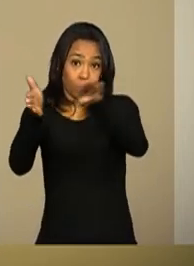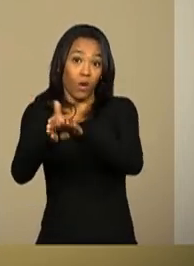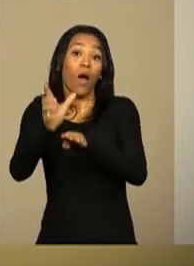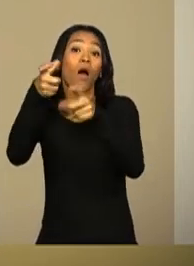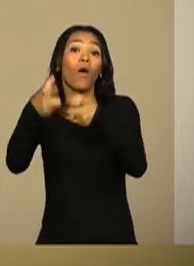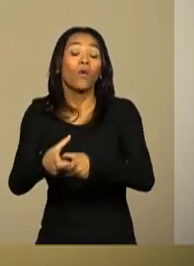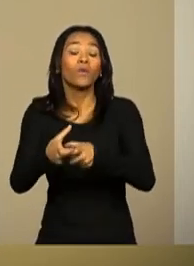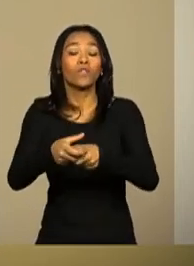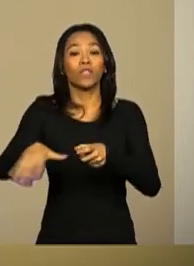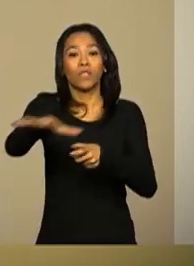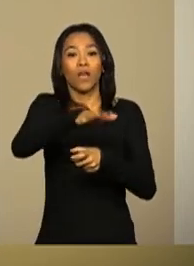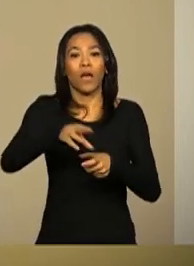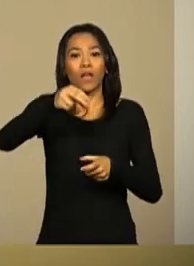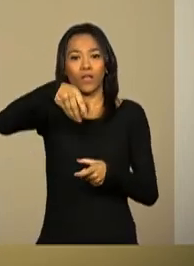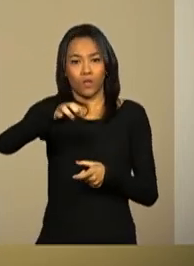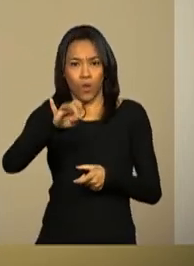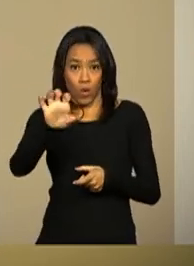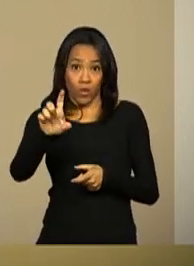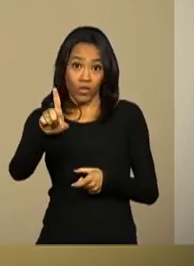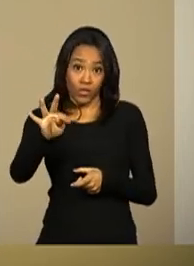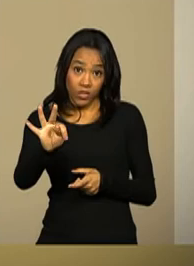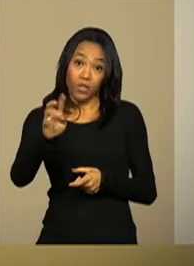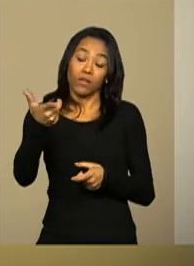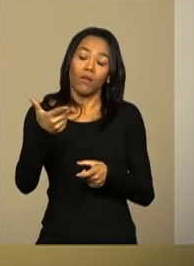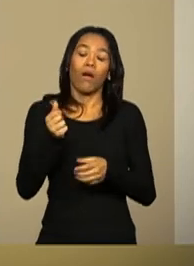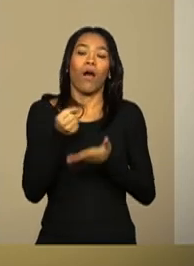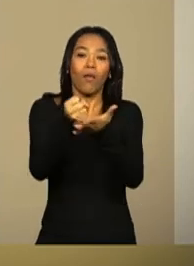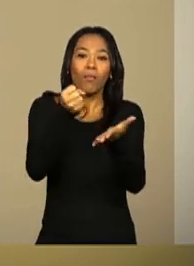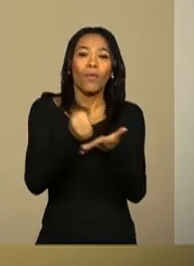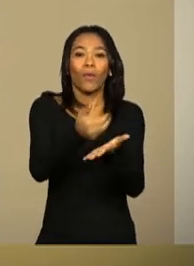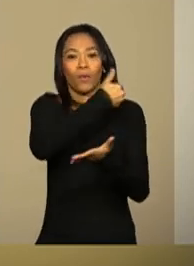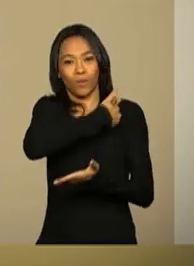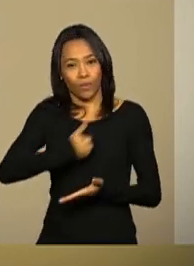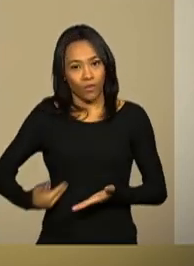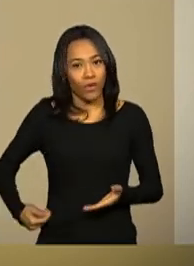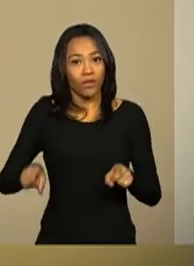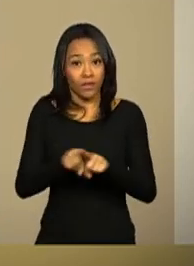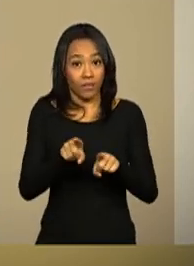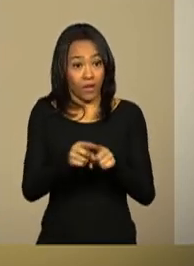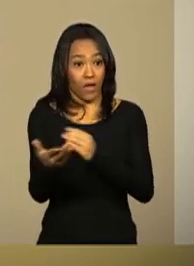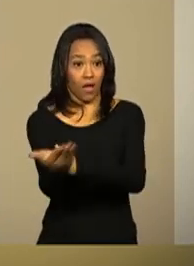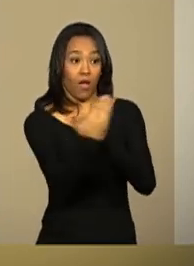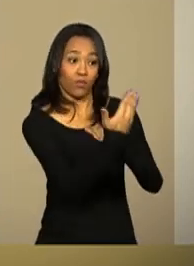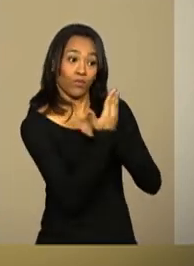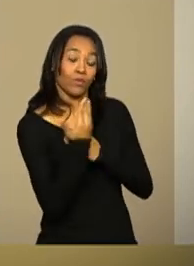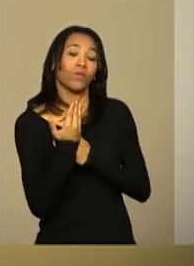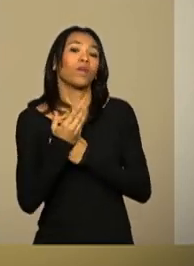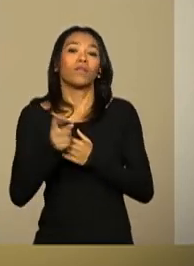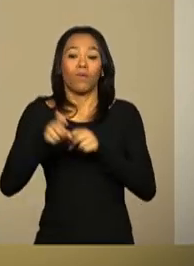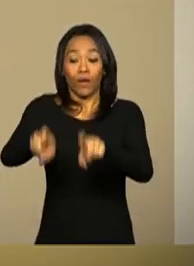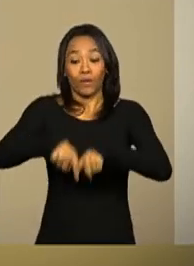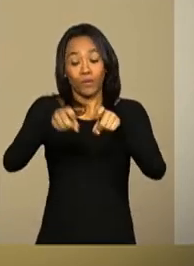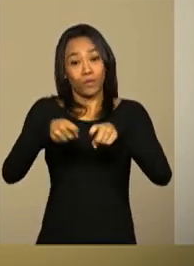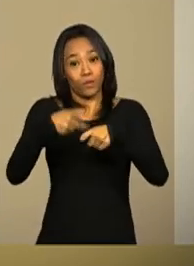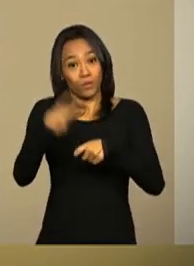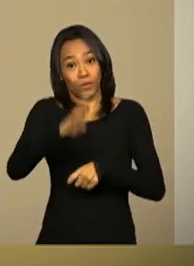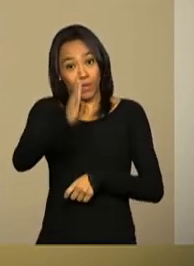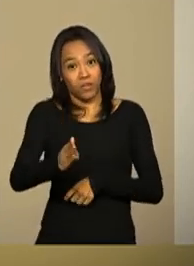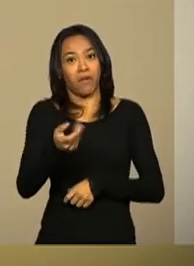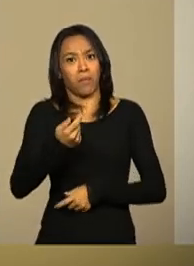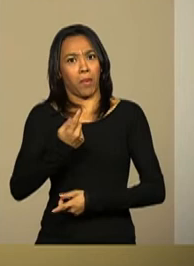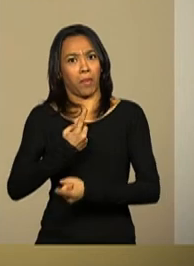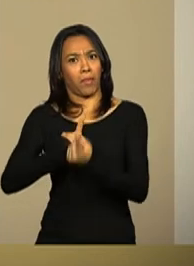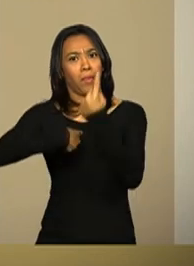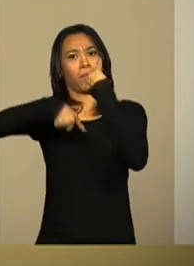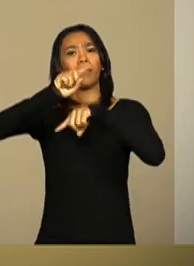norte assim com apoio do governo e o esforço dos nossos produtores agricultura brasileira vai ganhar em produtividade